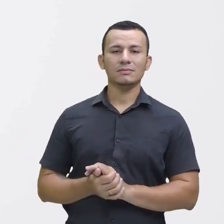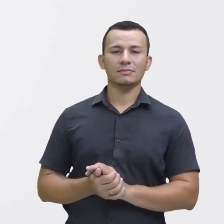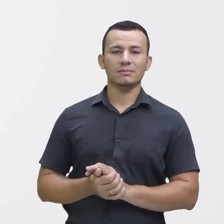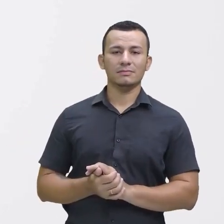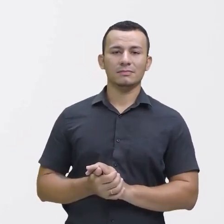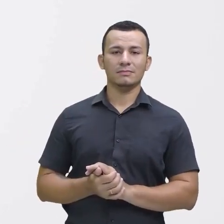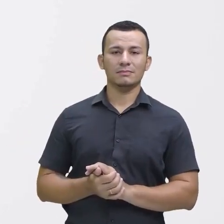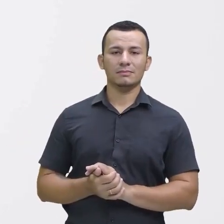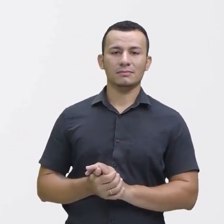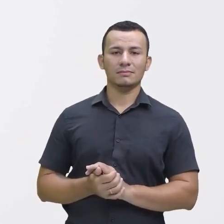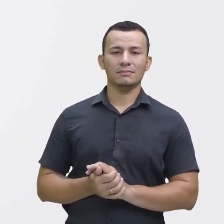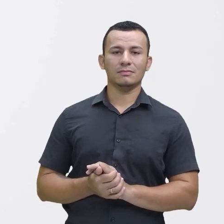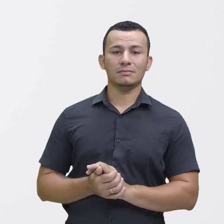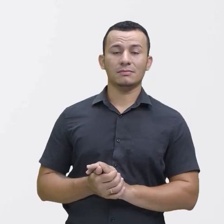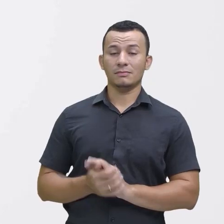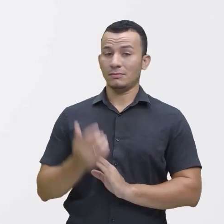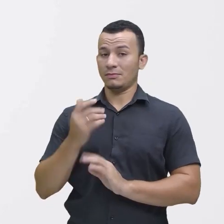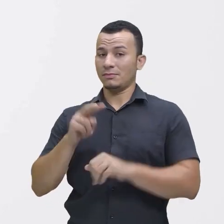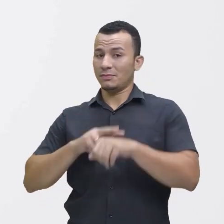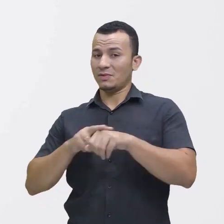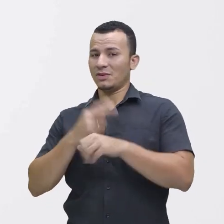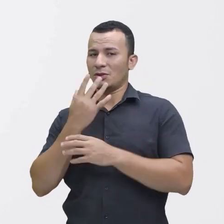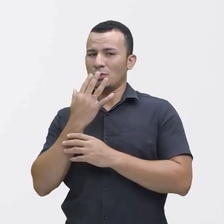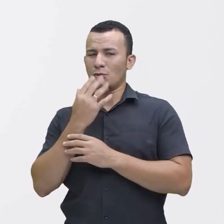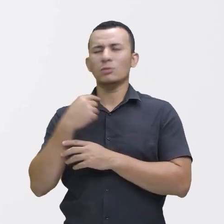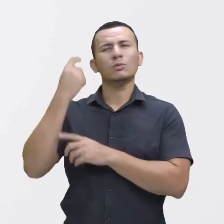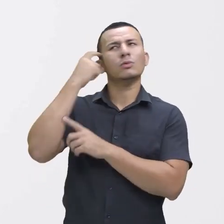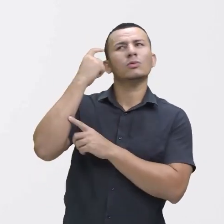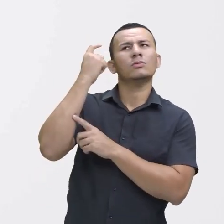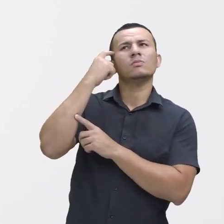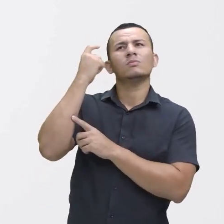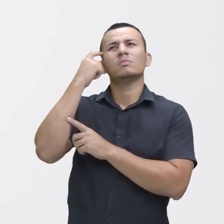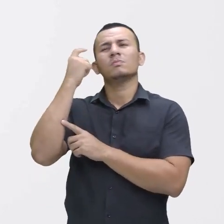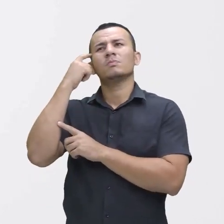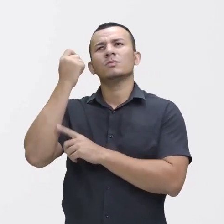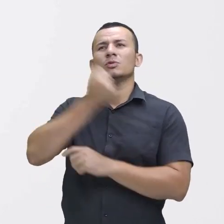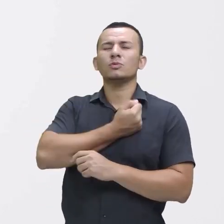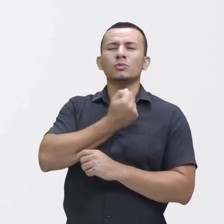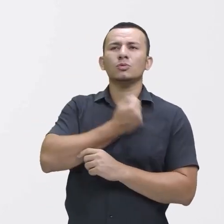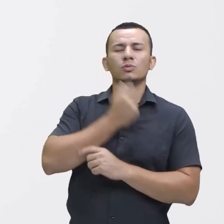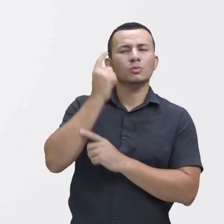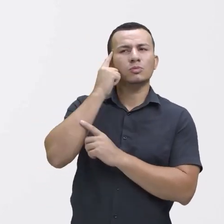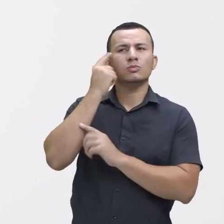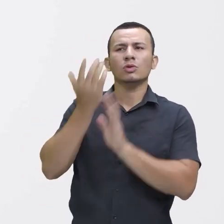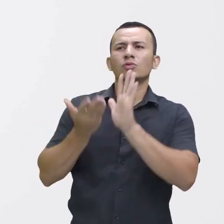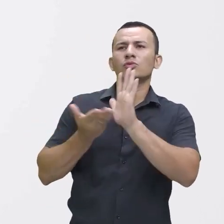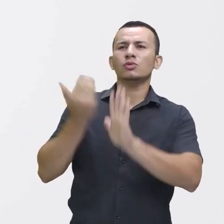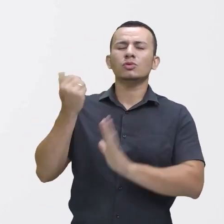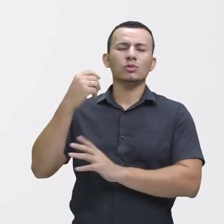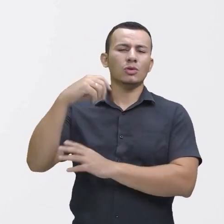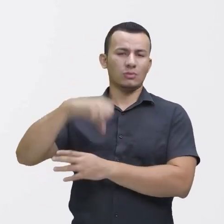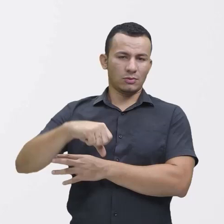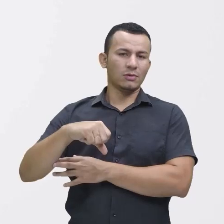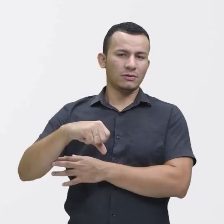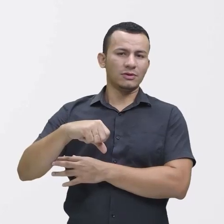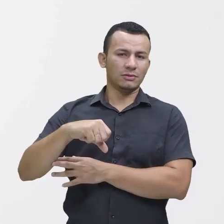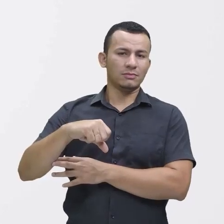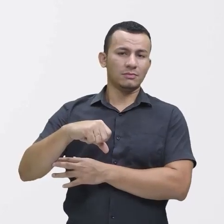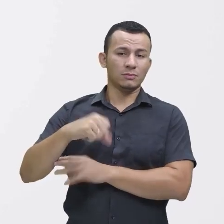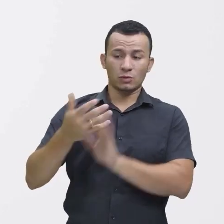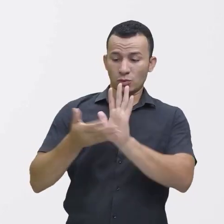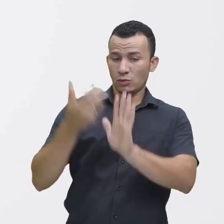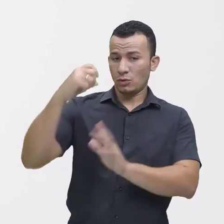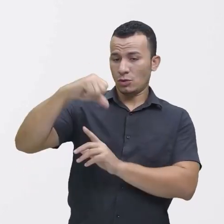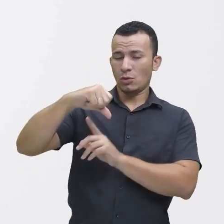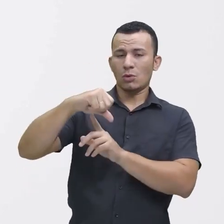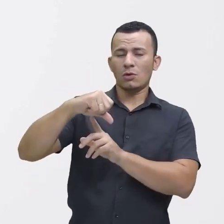Olha, vamos para a nuvenzinha verde. Pensei em um número, pensa no número, e tirei 9. Desse que eu tirei 9,